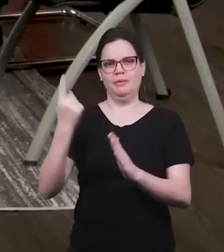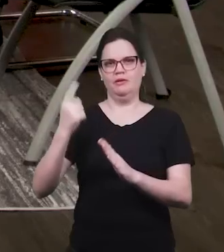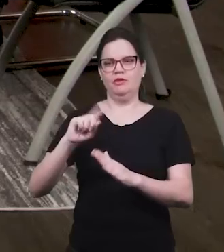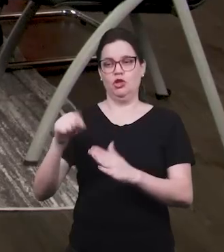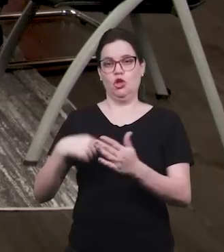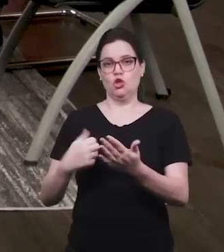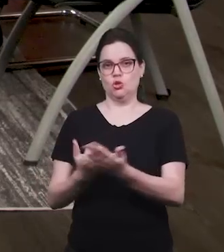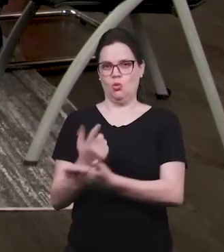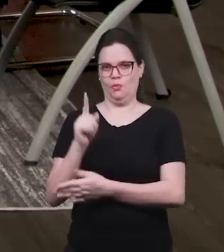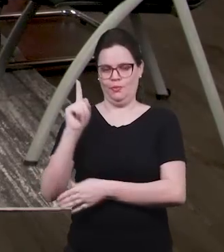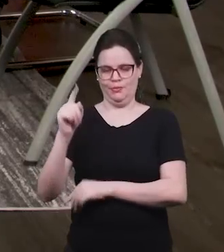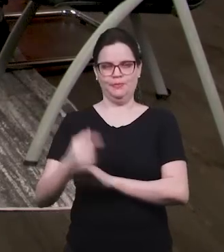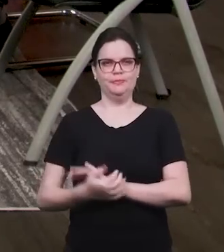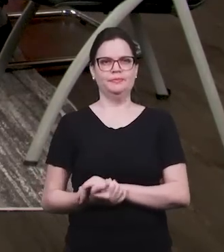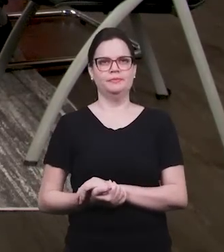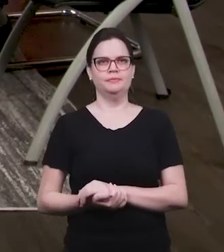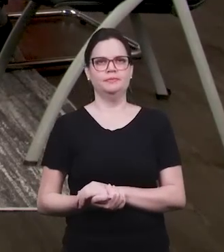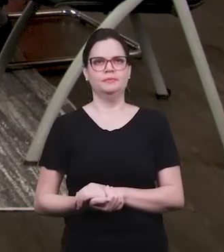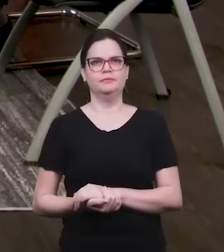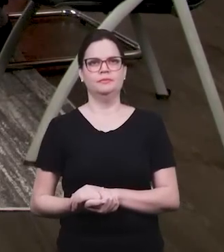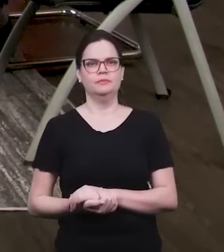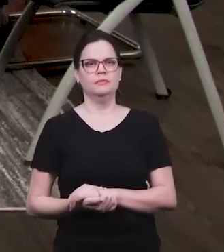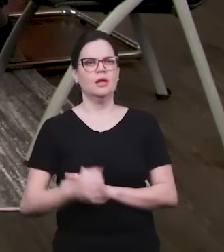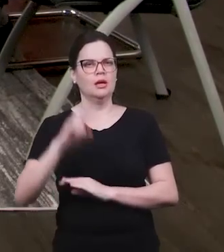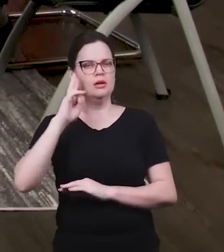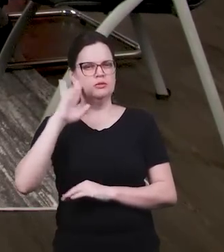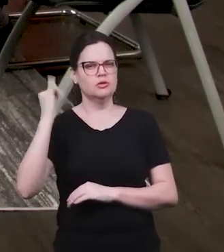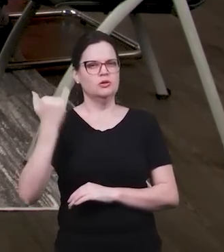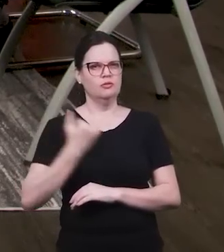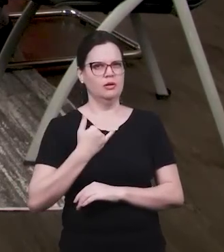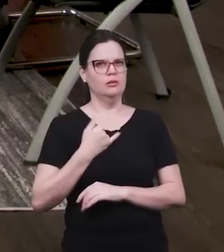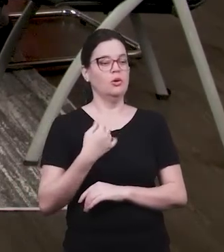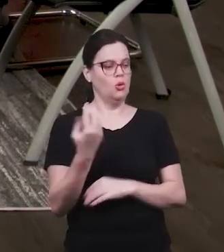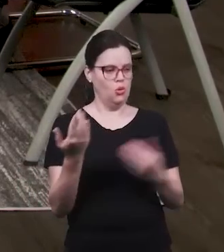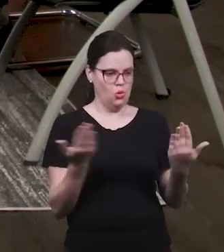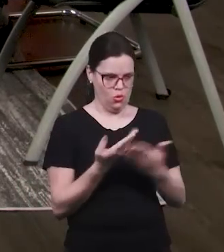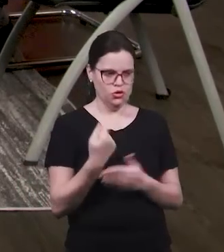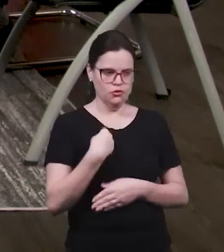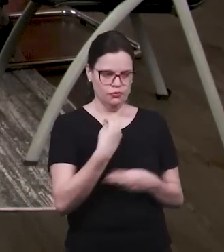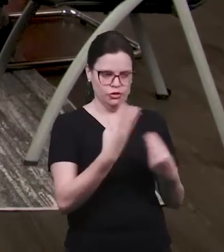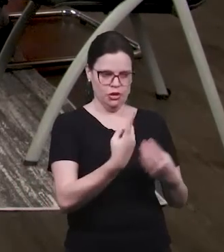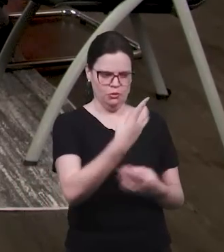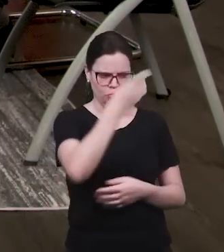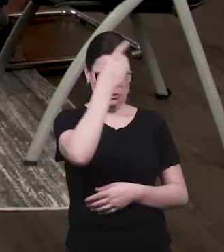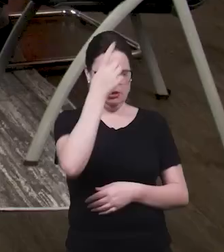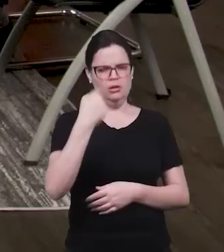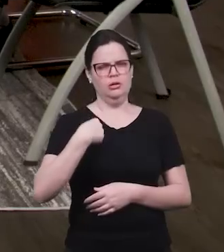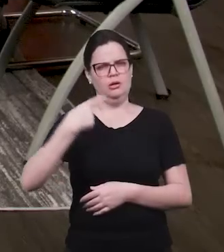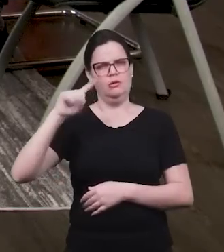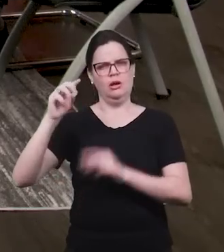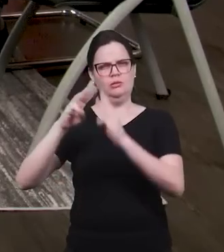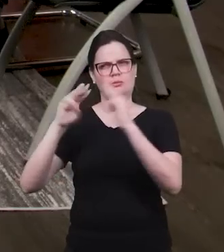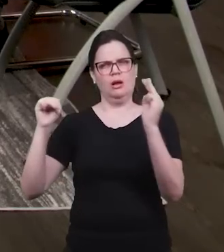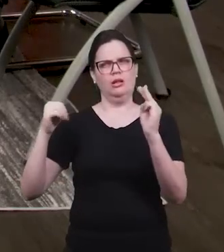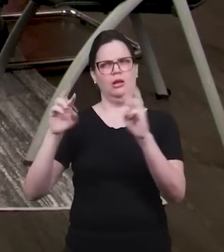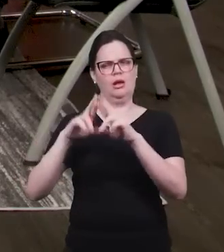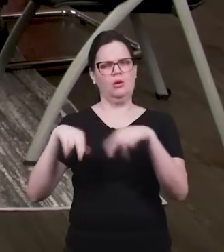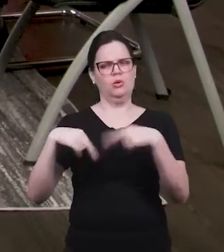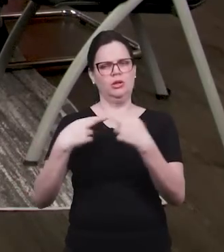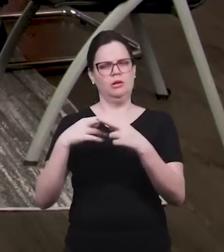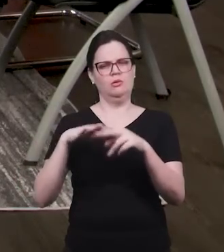lá. E ainda hoje, e eu estou lá na reunião,